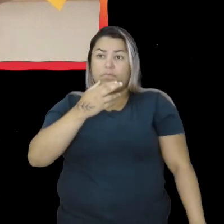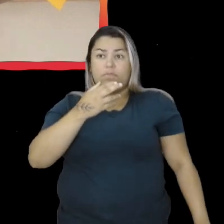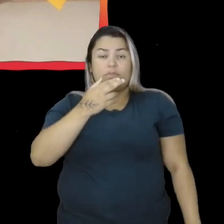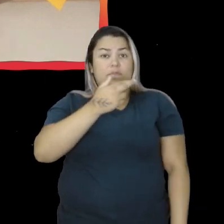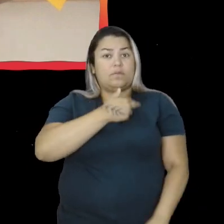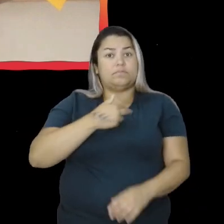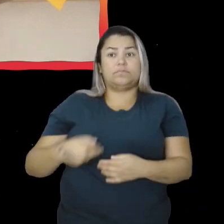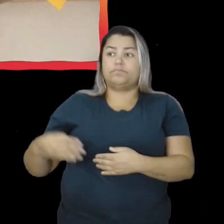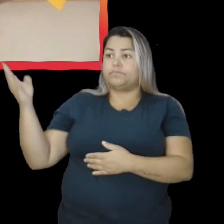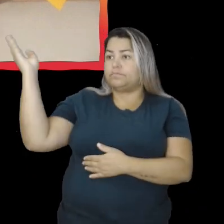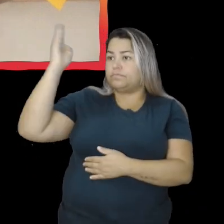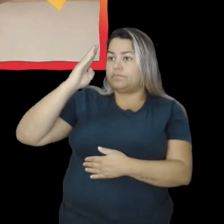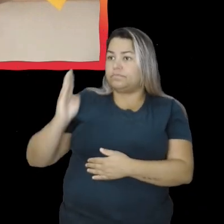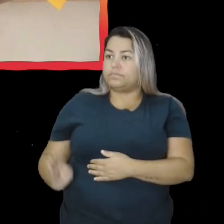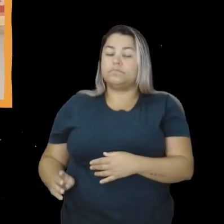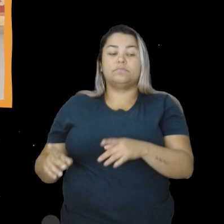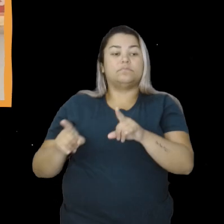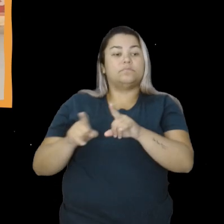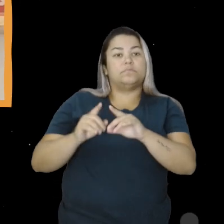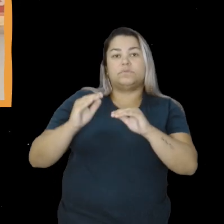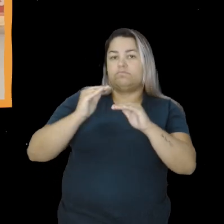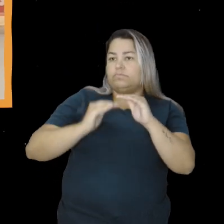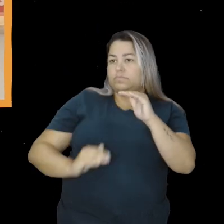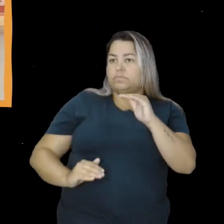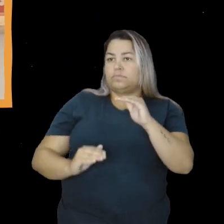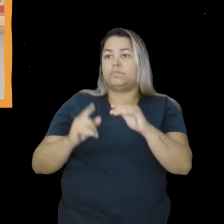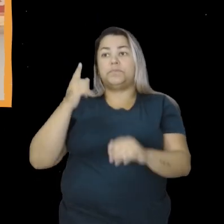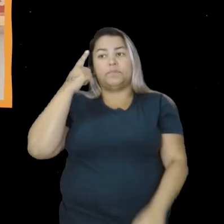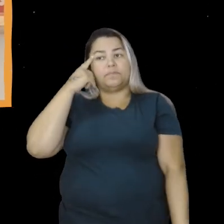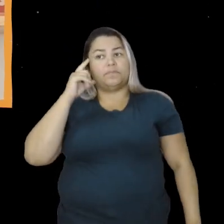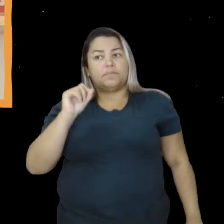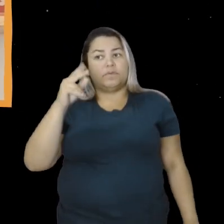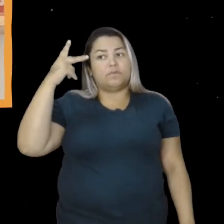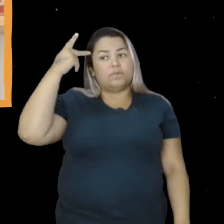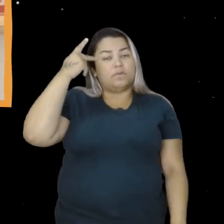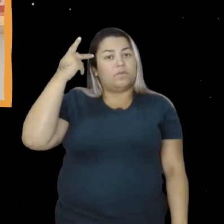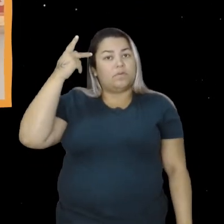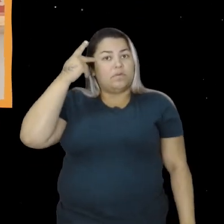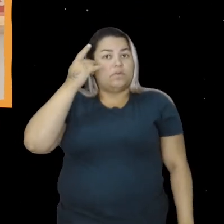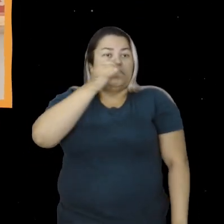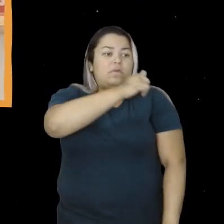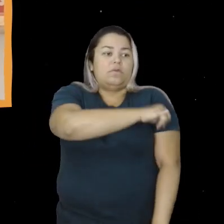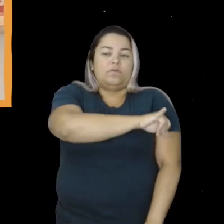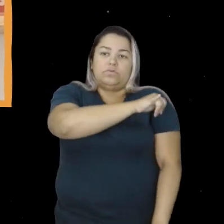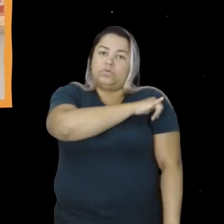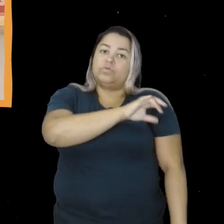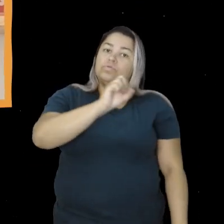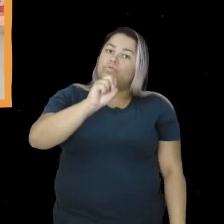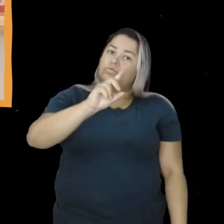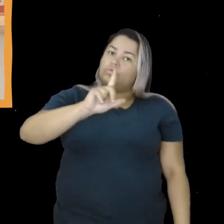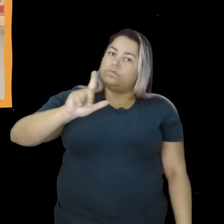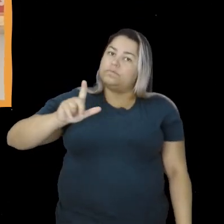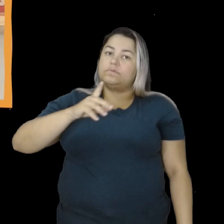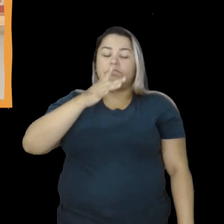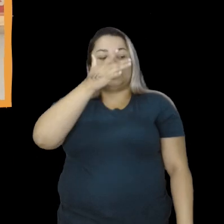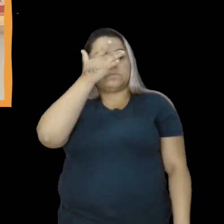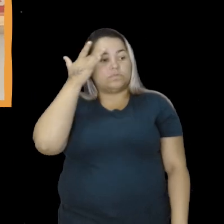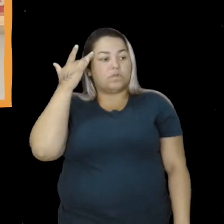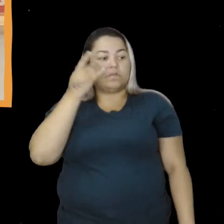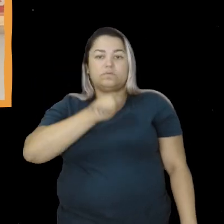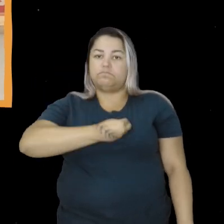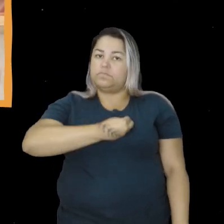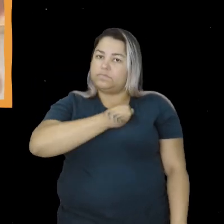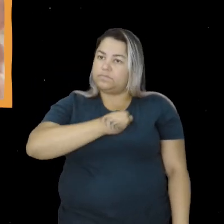do espaço do Brasil, ele sempre foi de forma desigual. Então, foi pensado São Paulo, Rio de Janeiro, Sul, um lugar onde as pessoas poderiam viver, porque as